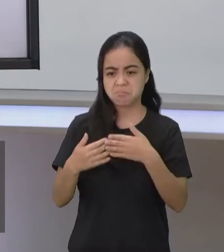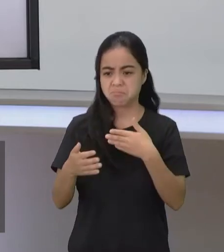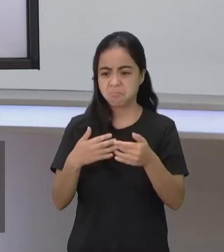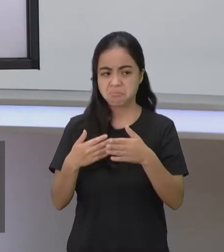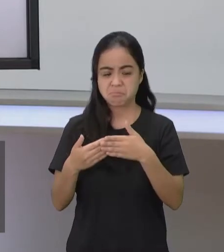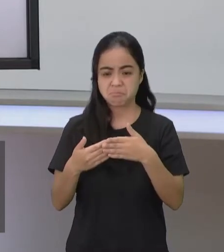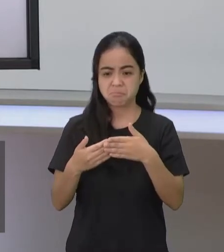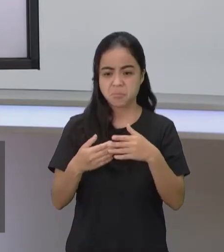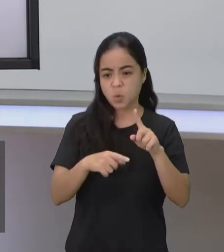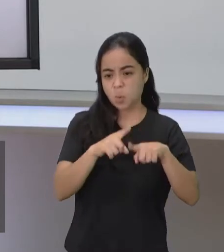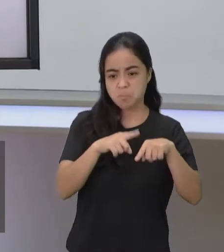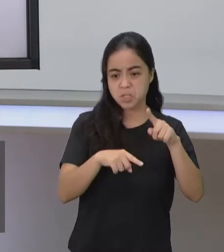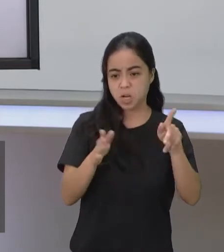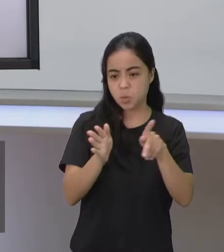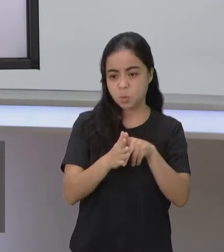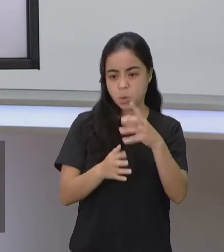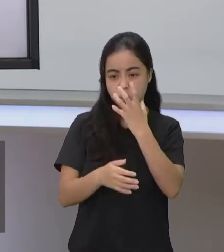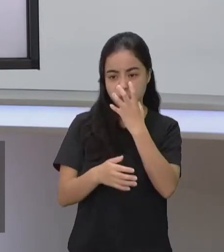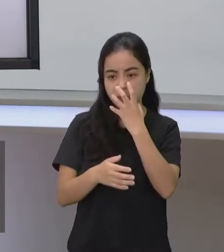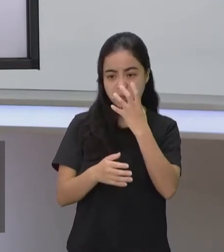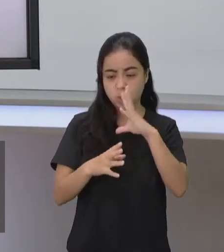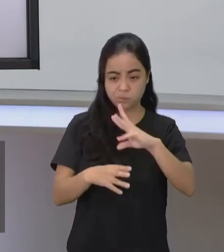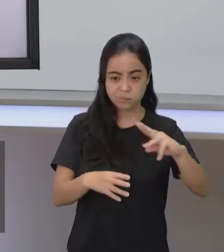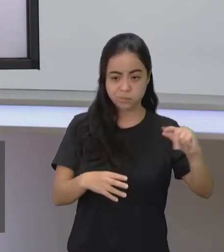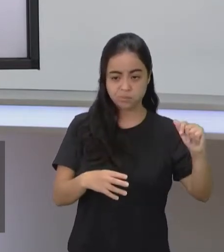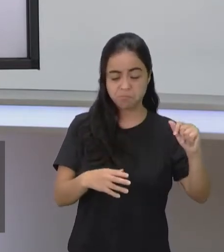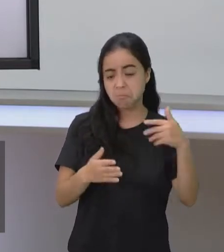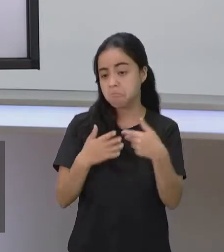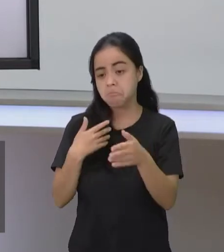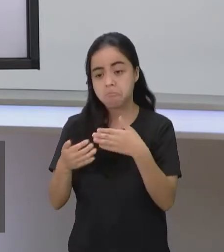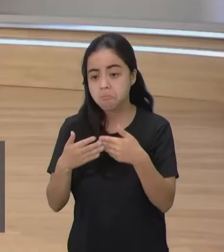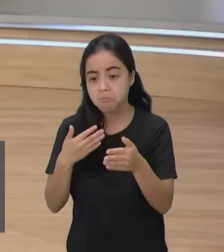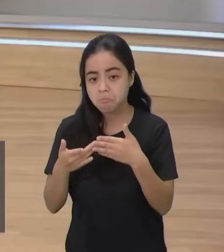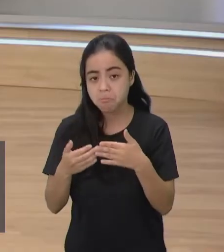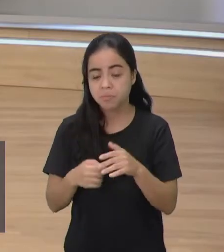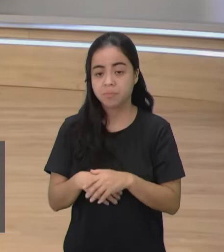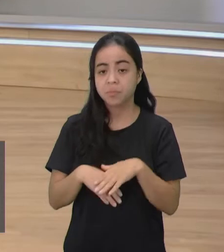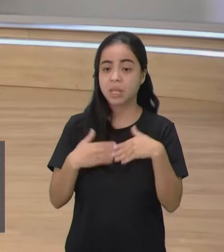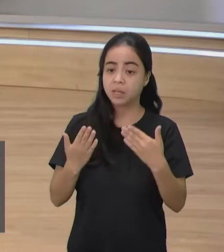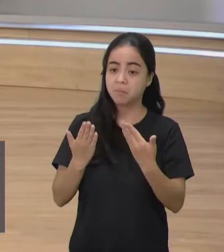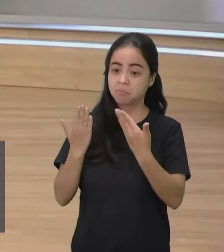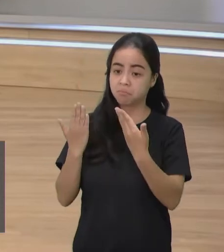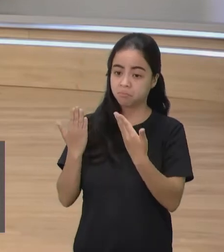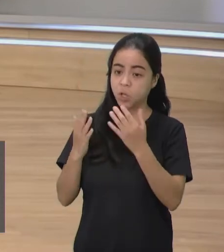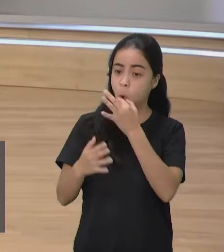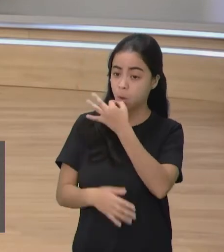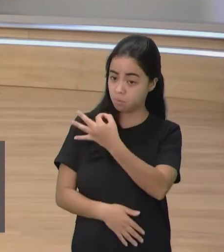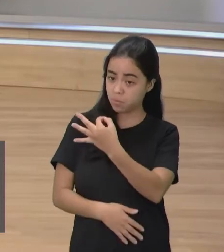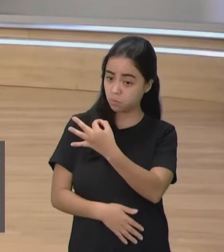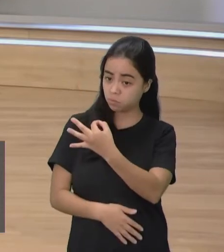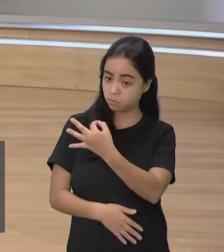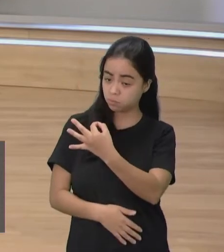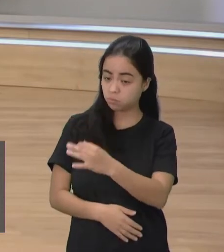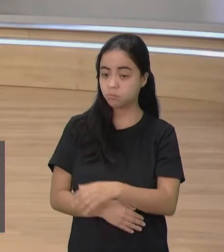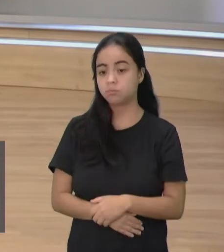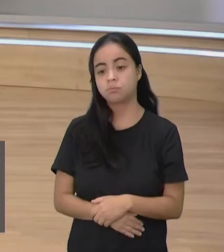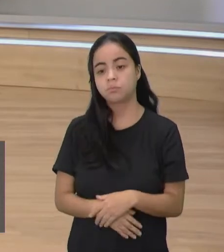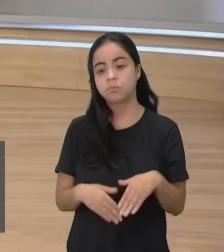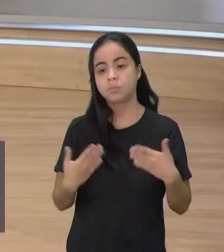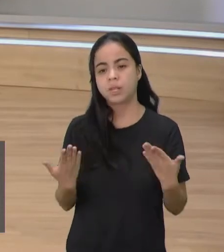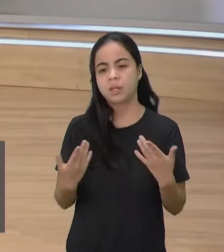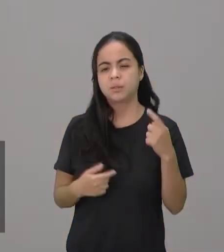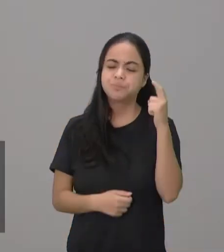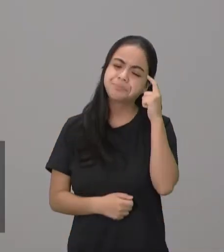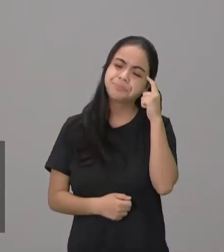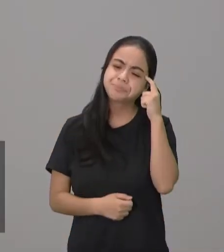outro objeto que ele tenha, né? Então, quais são as suas considerações acerca do assunto? Eu estou pensando aqui, né,